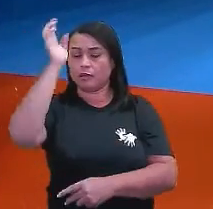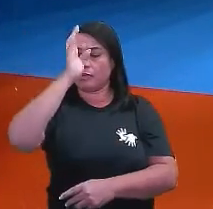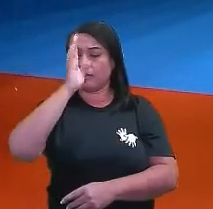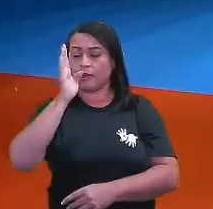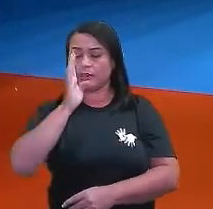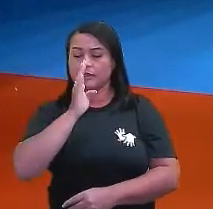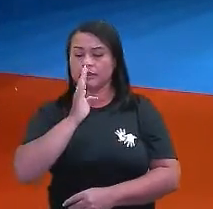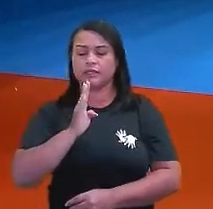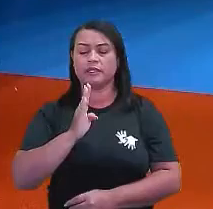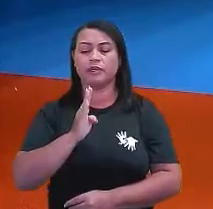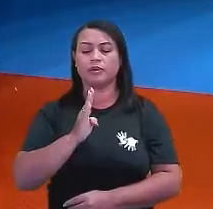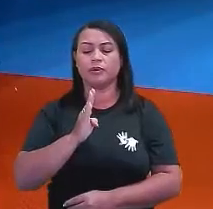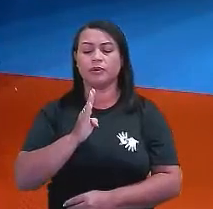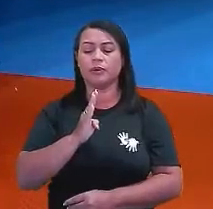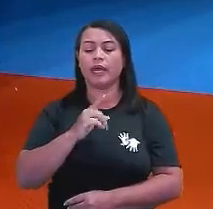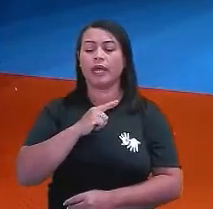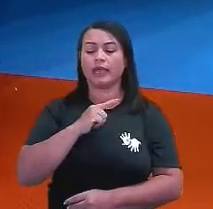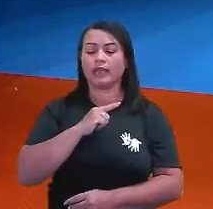e tem, ó,